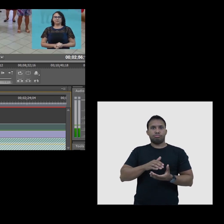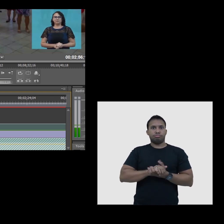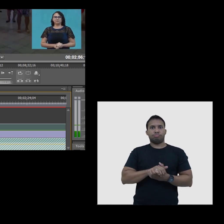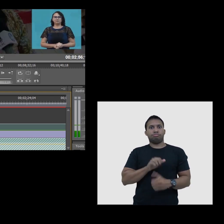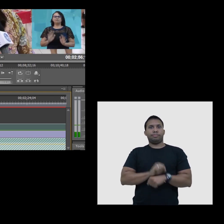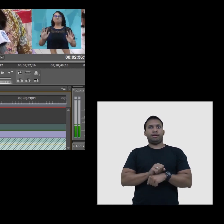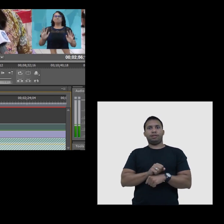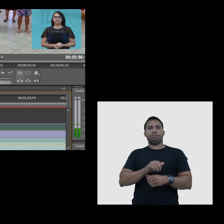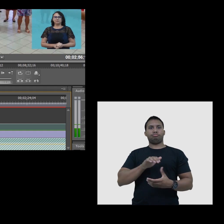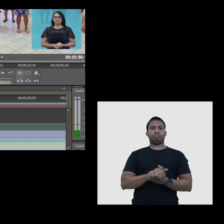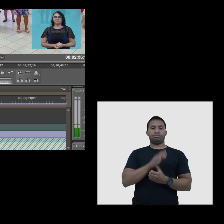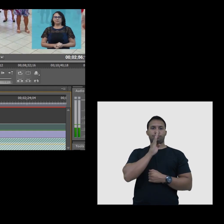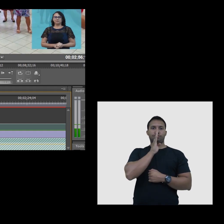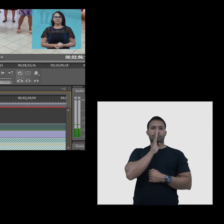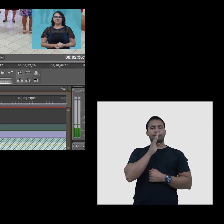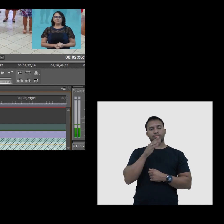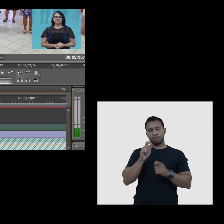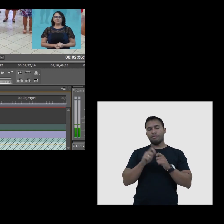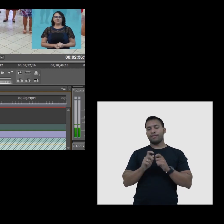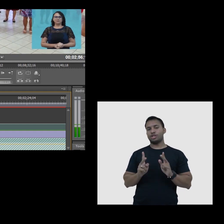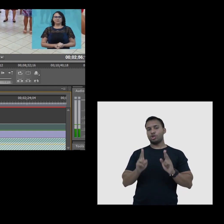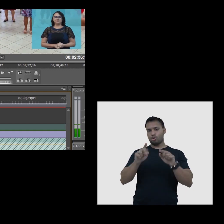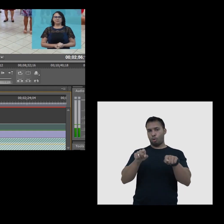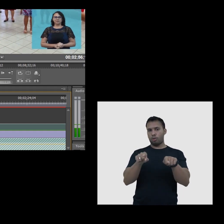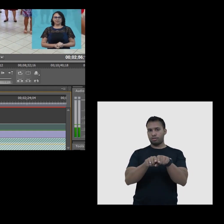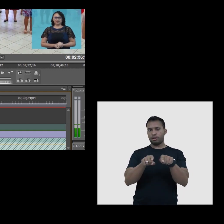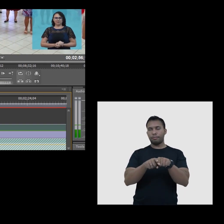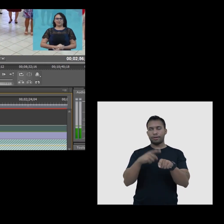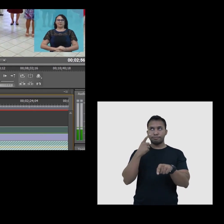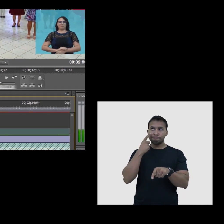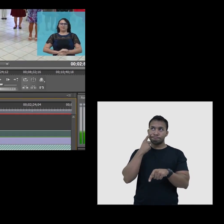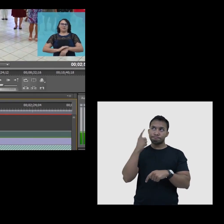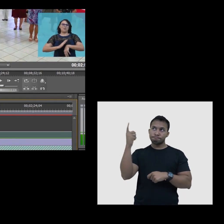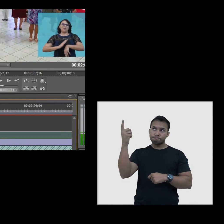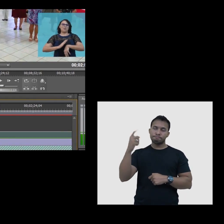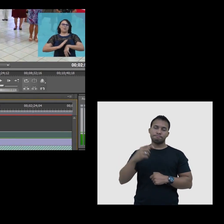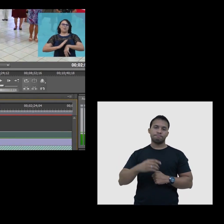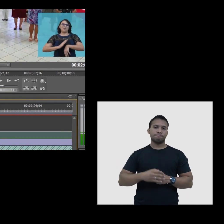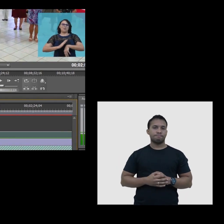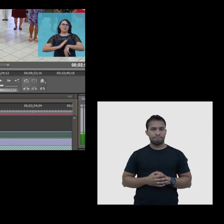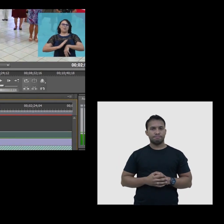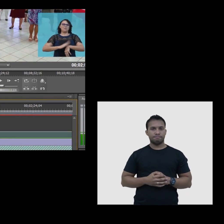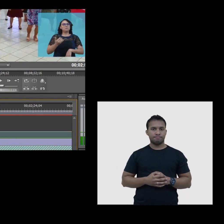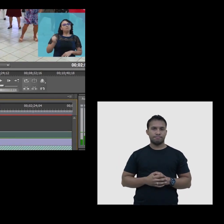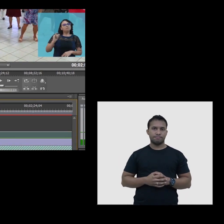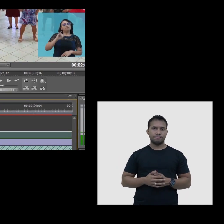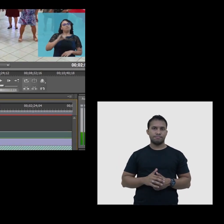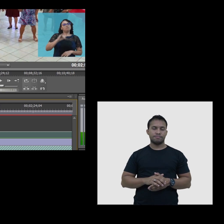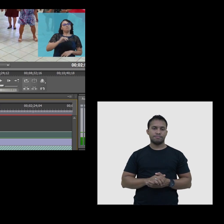também, já que o intérprete fica ali parado sem sinalizar, né? Então vamos fazer os cortes aqui também.